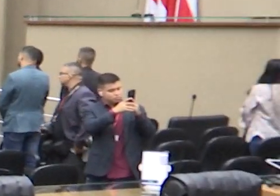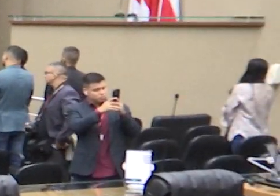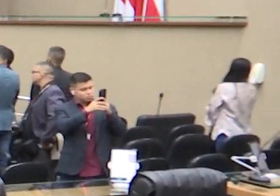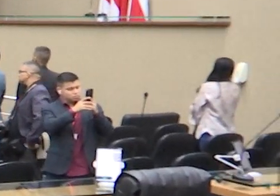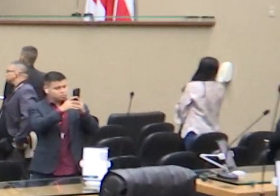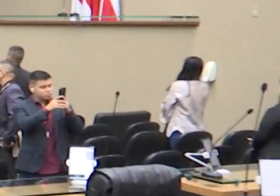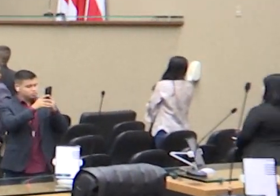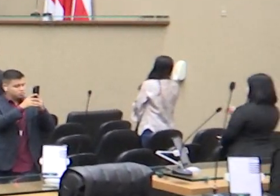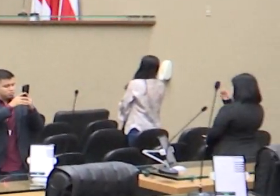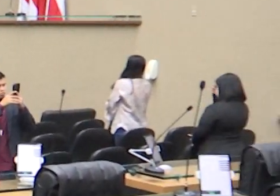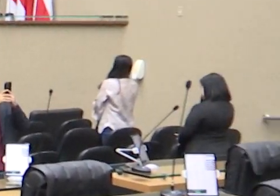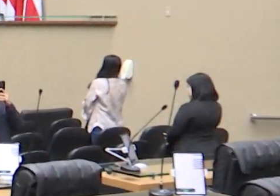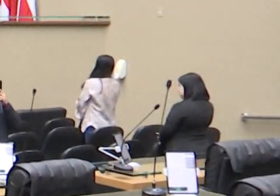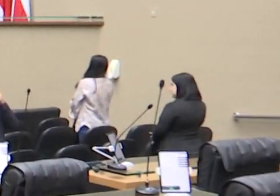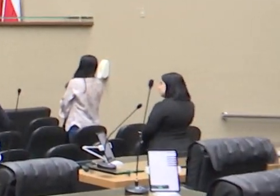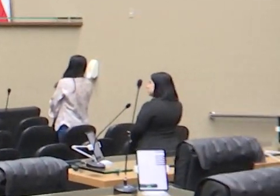secretaria de estado da Fazenda aefa